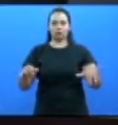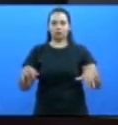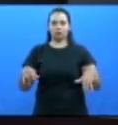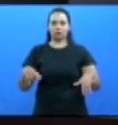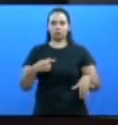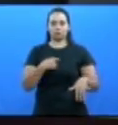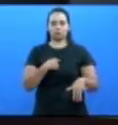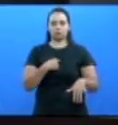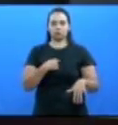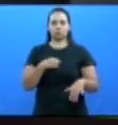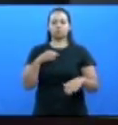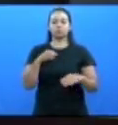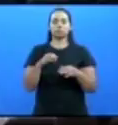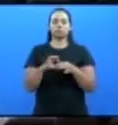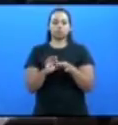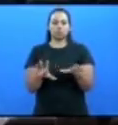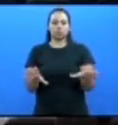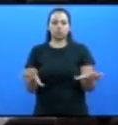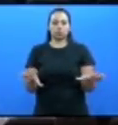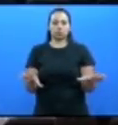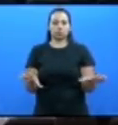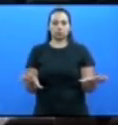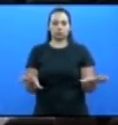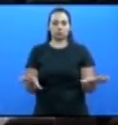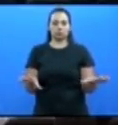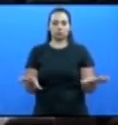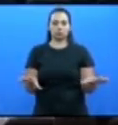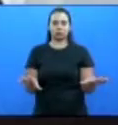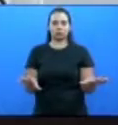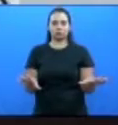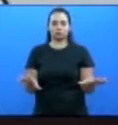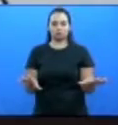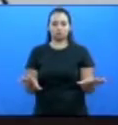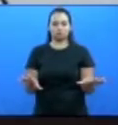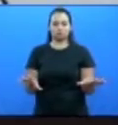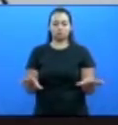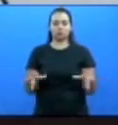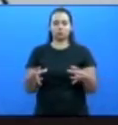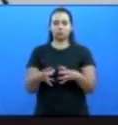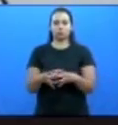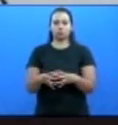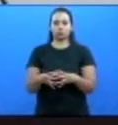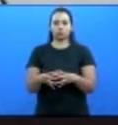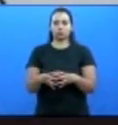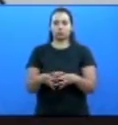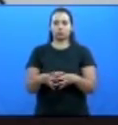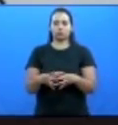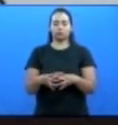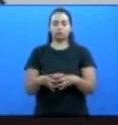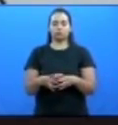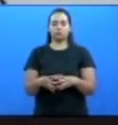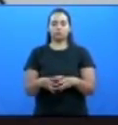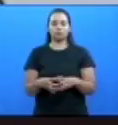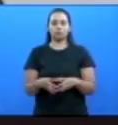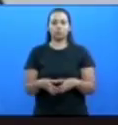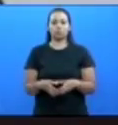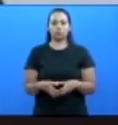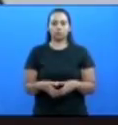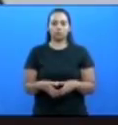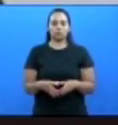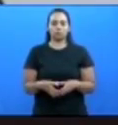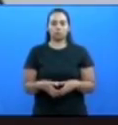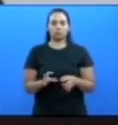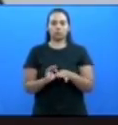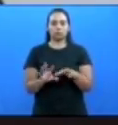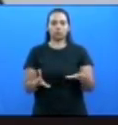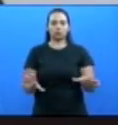processo burocrático? Eu penso que a abstenção pode ser nos grupos também, né? Nos grupos. No momento da votação, assim,